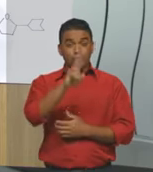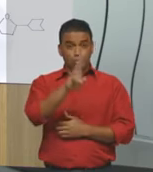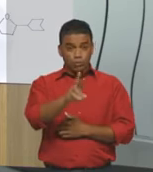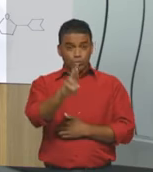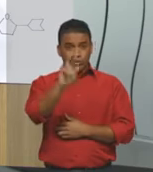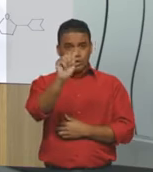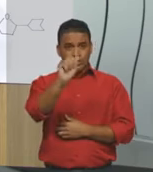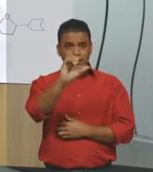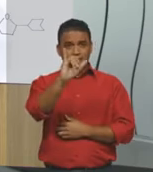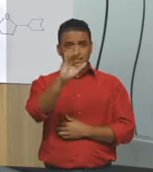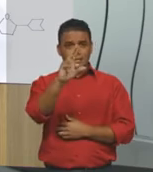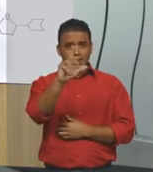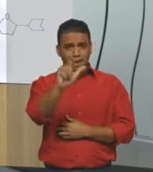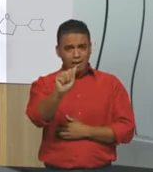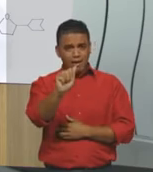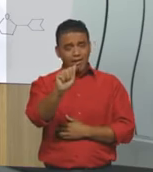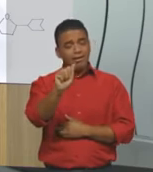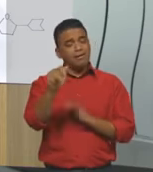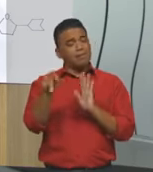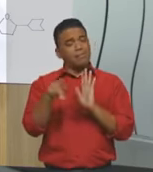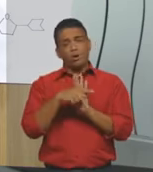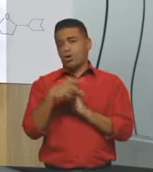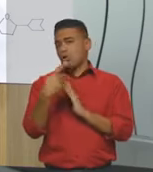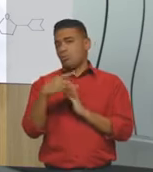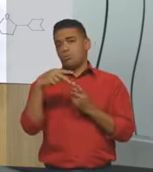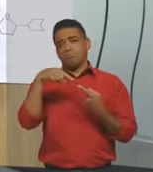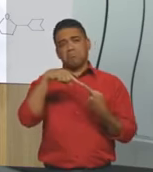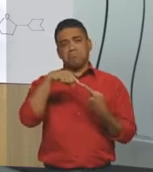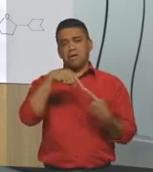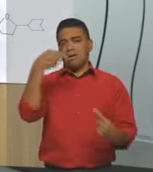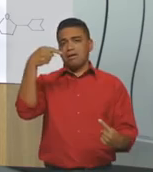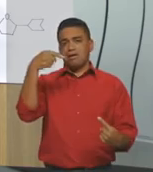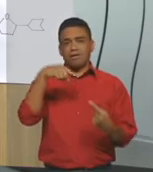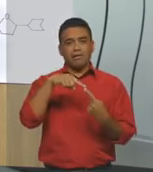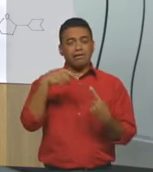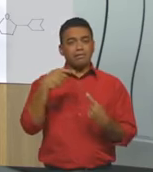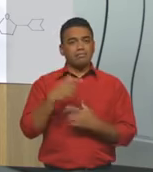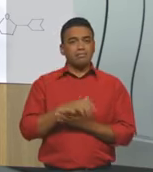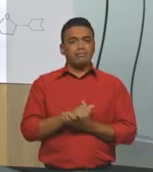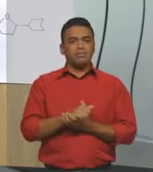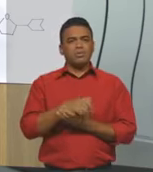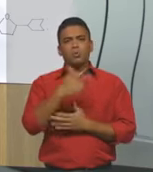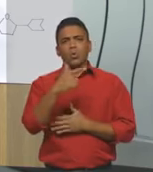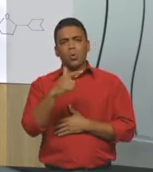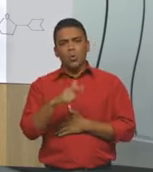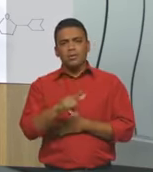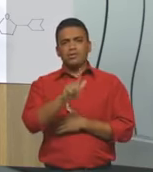vai ser exclusiva do RNA. As outras,